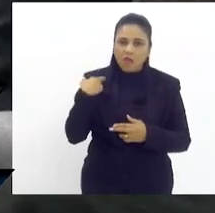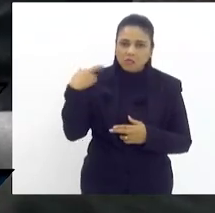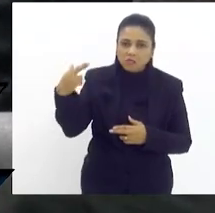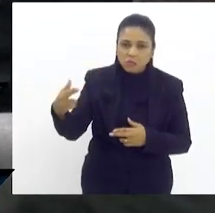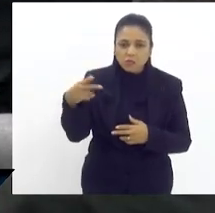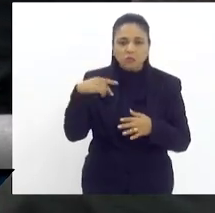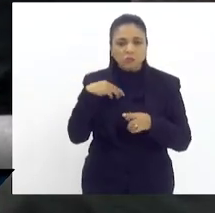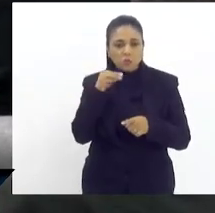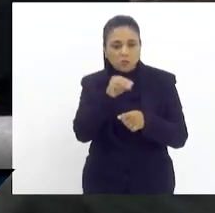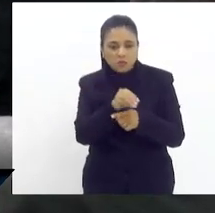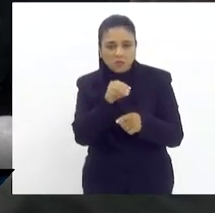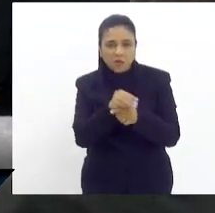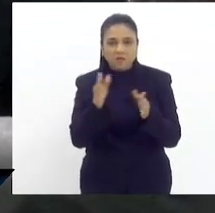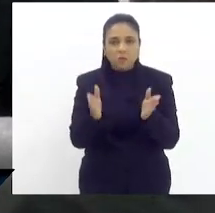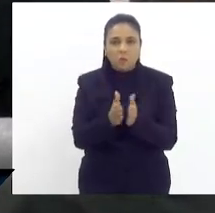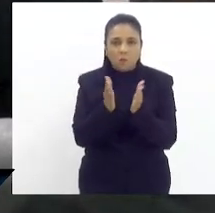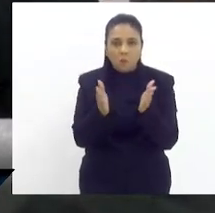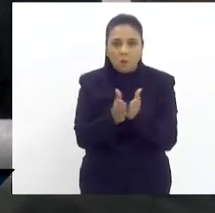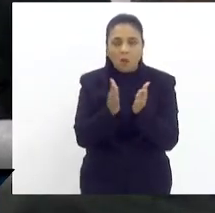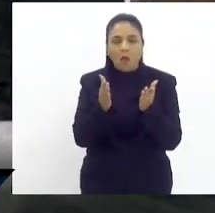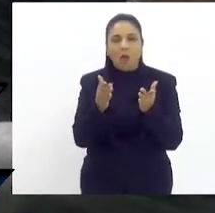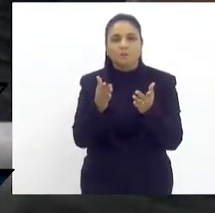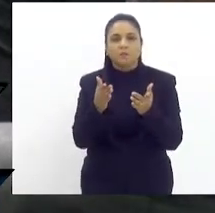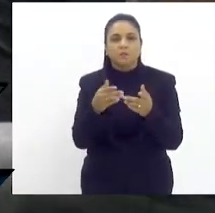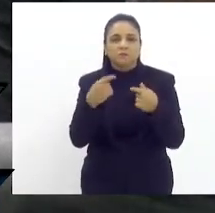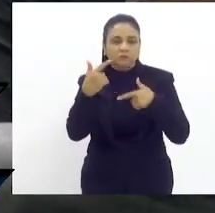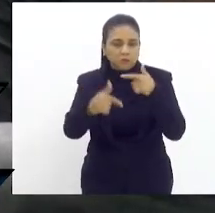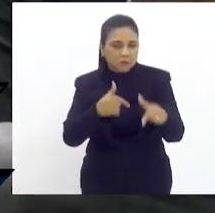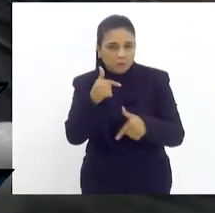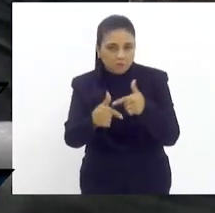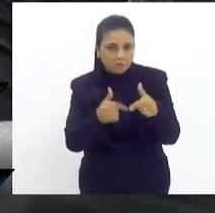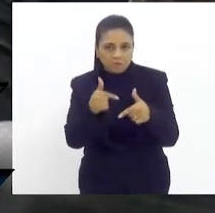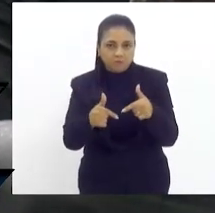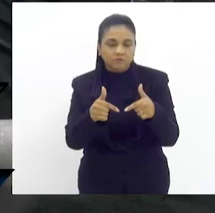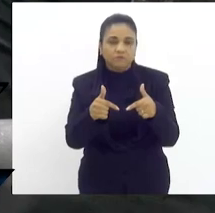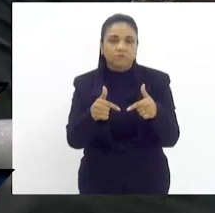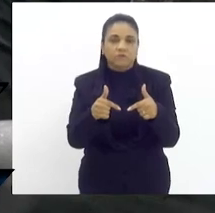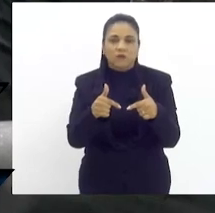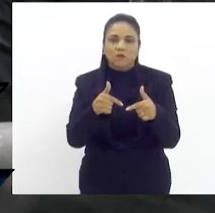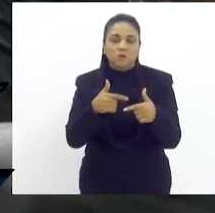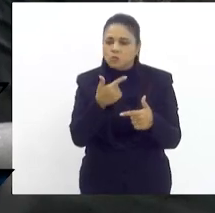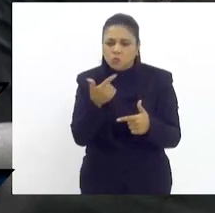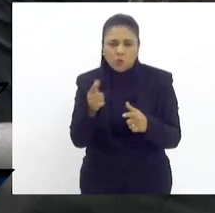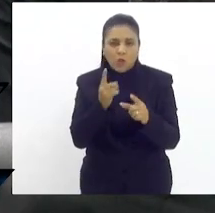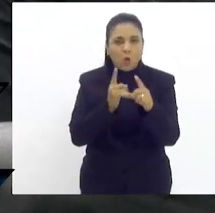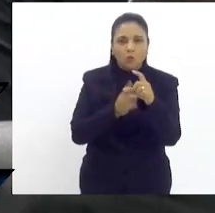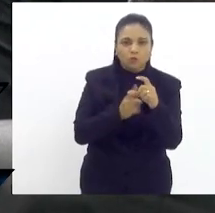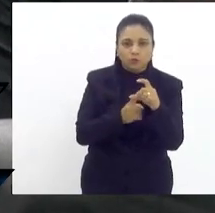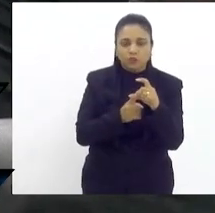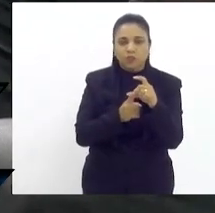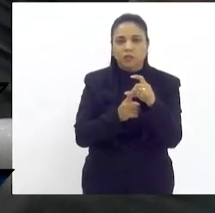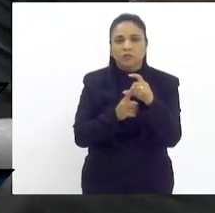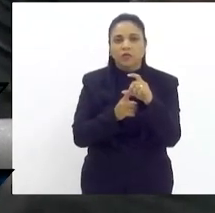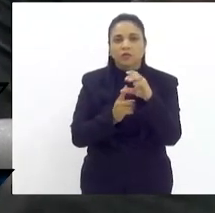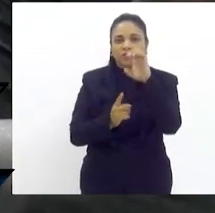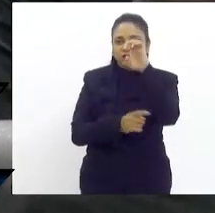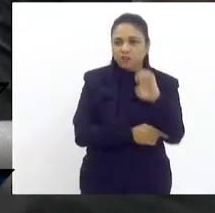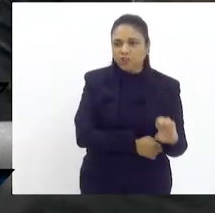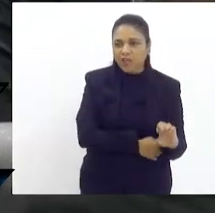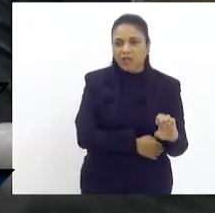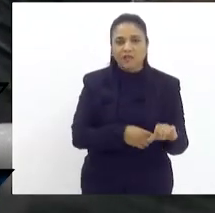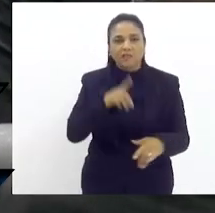dos Pobres dos necessitados dos Metalúrgicos então aqui não tem comunista direito esquerda tem um religioso